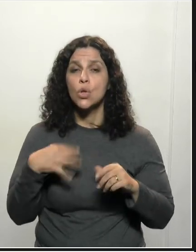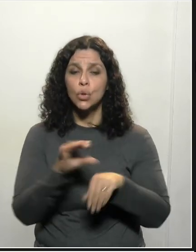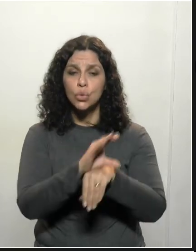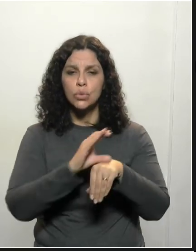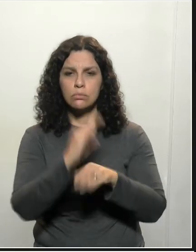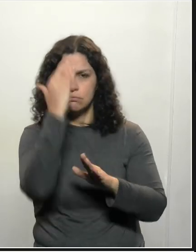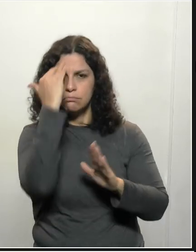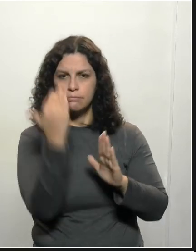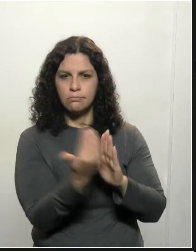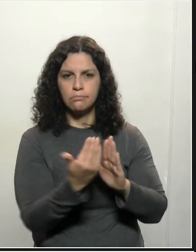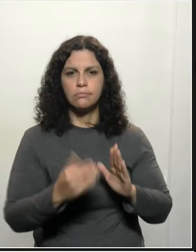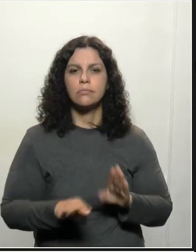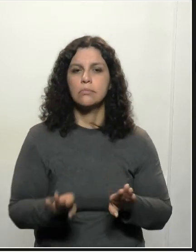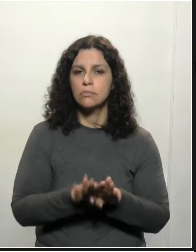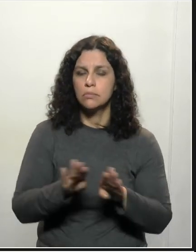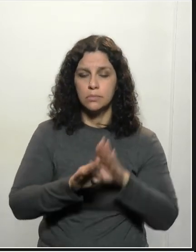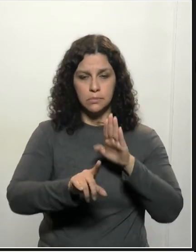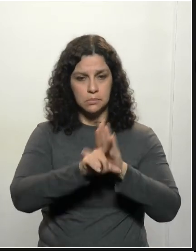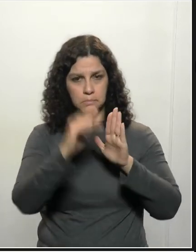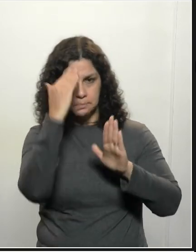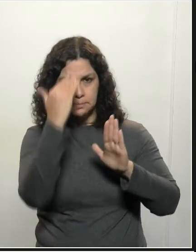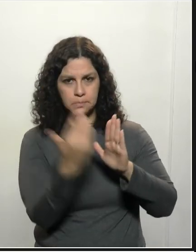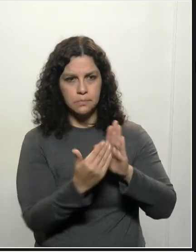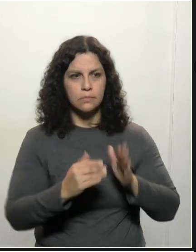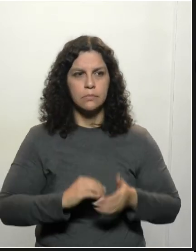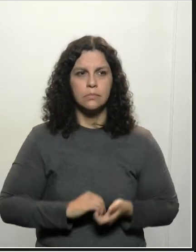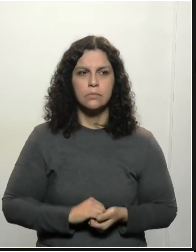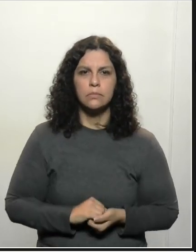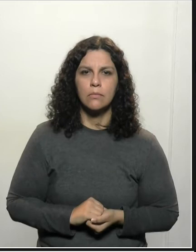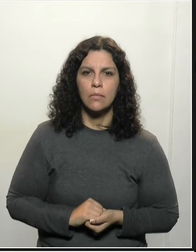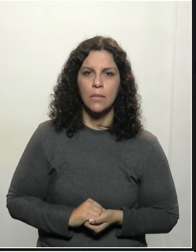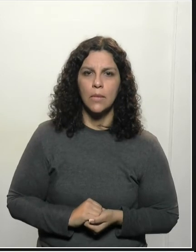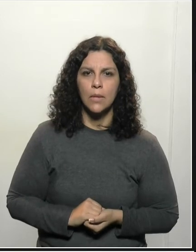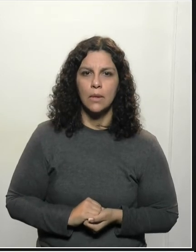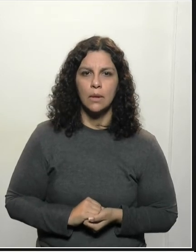sua constitucionalidade e legalidade.